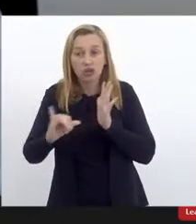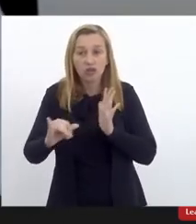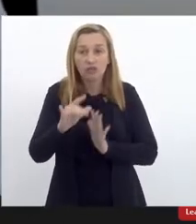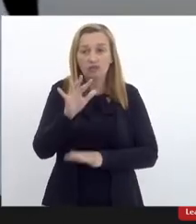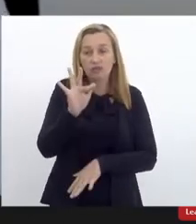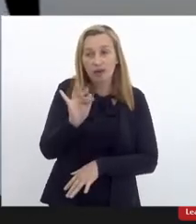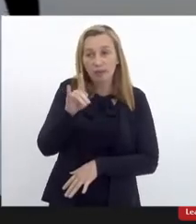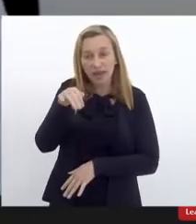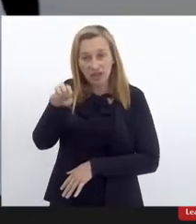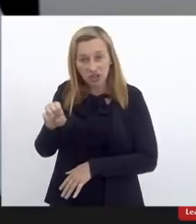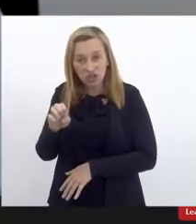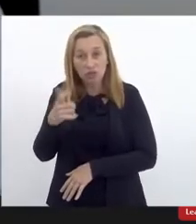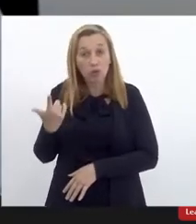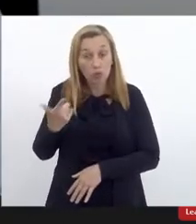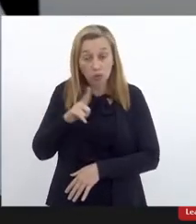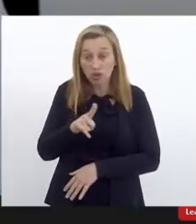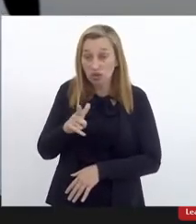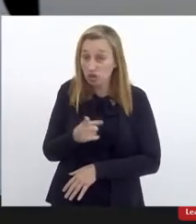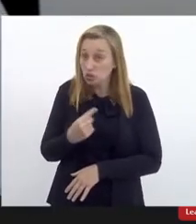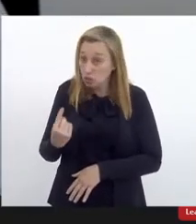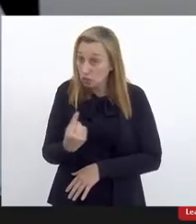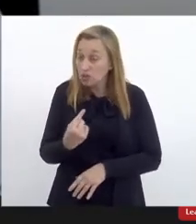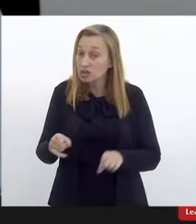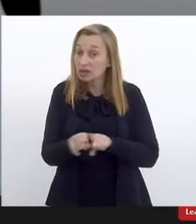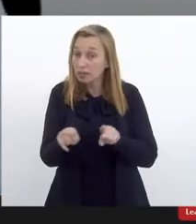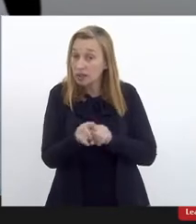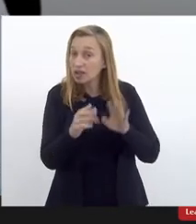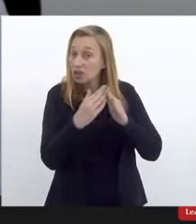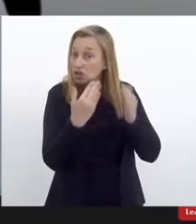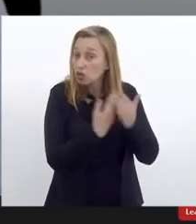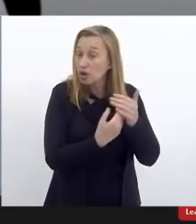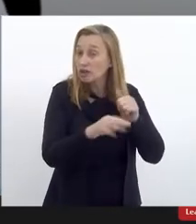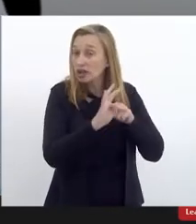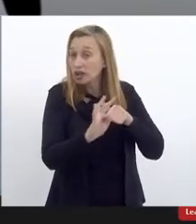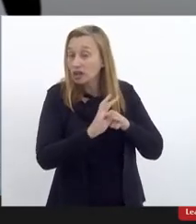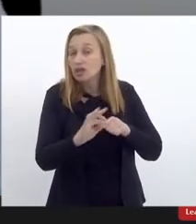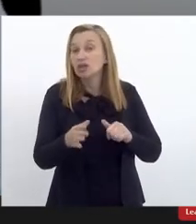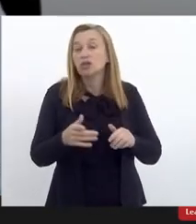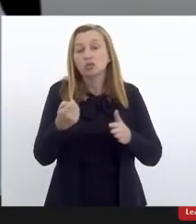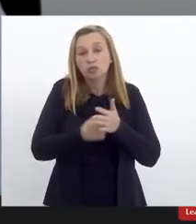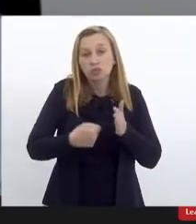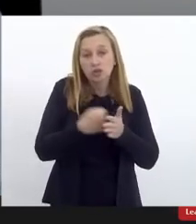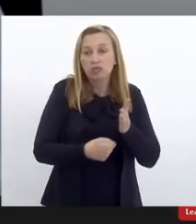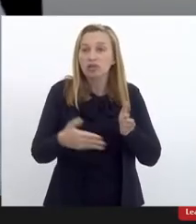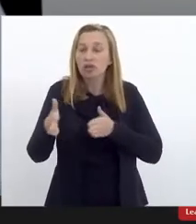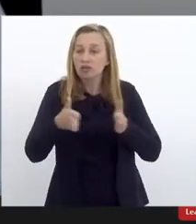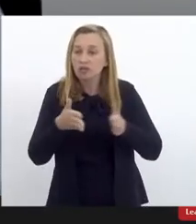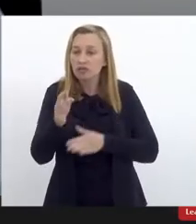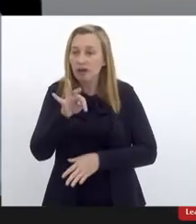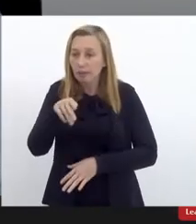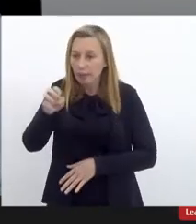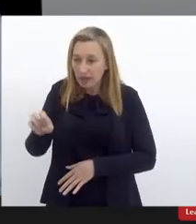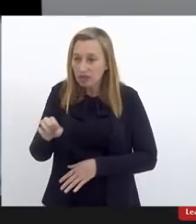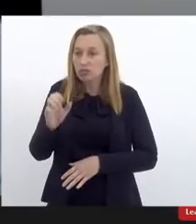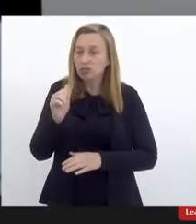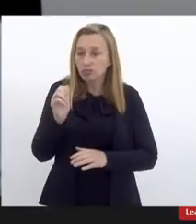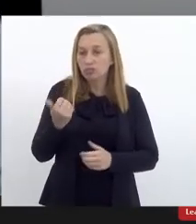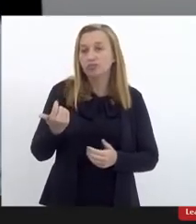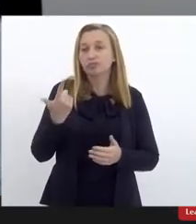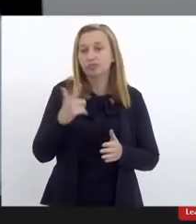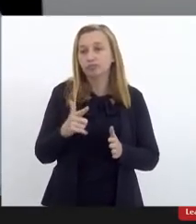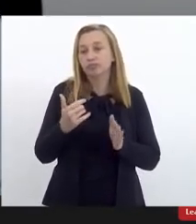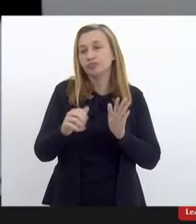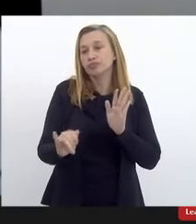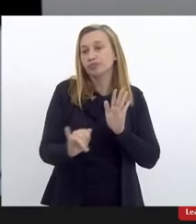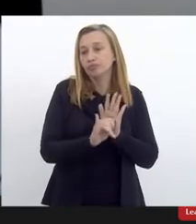conquista da FAETEC, foi uma conquista nossa. Nós lutamos muito naquele período para que a FAPERJ fizesse lançar um edital específico